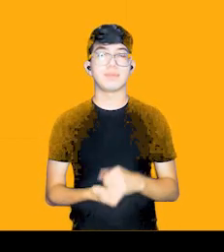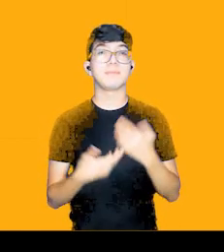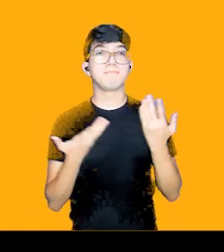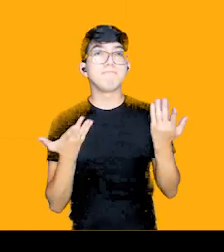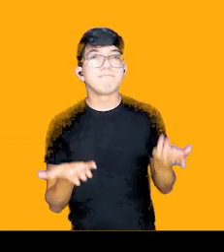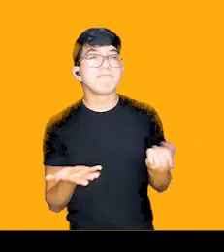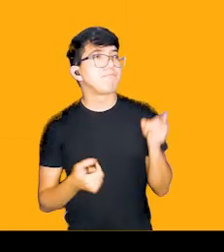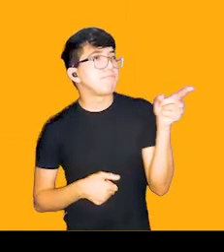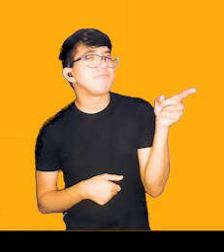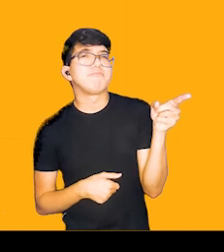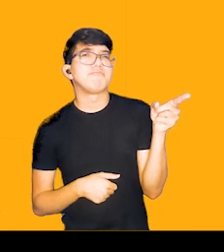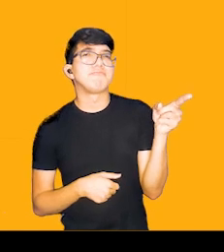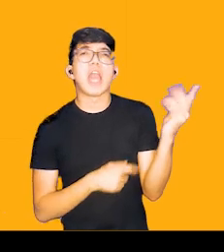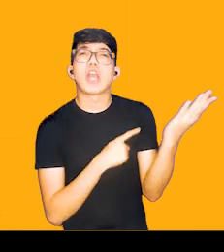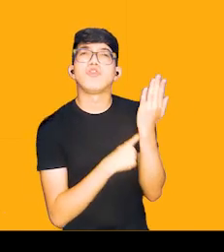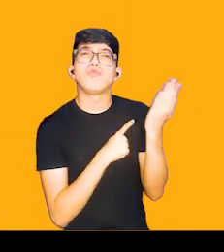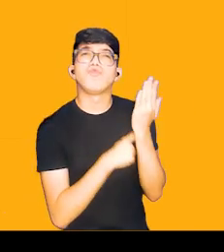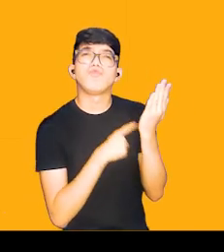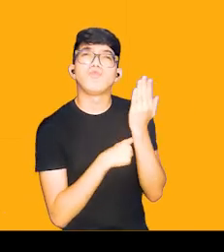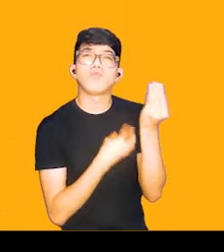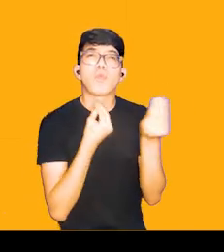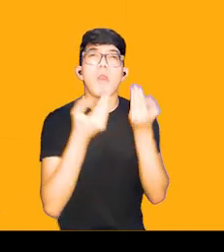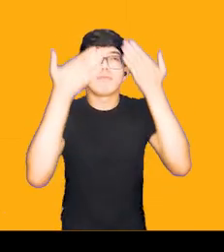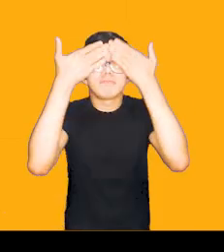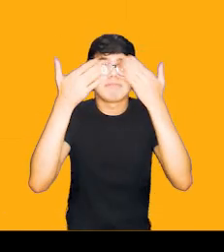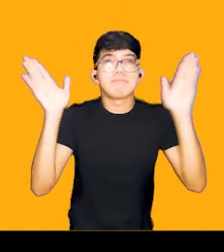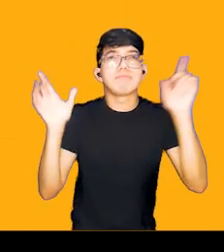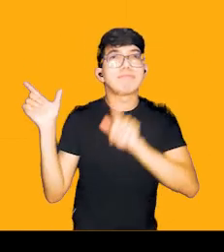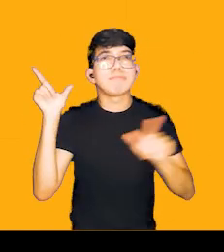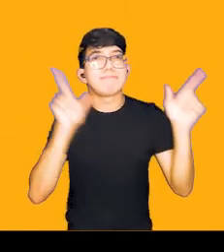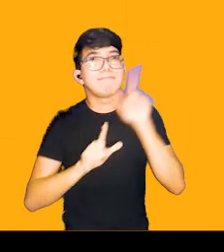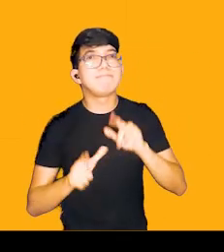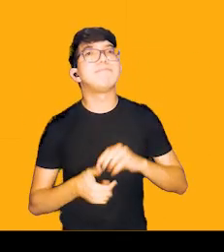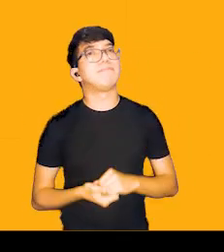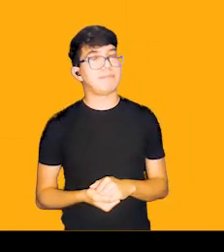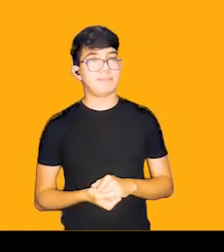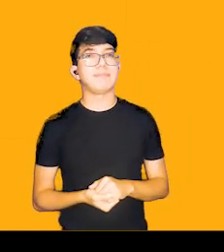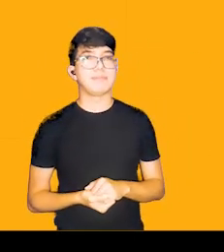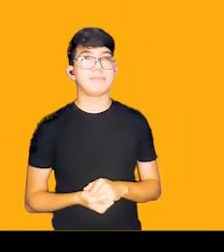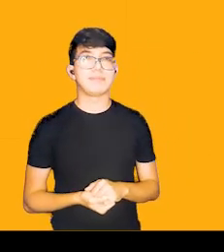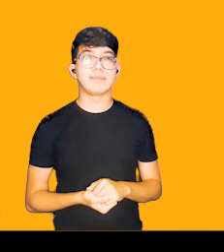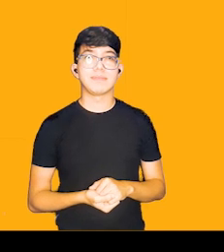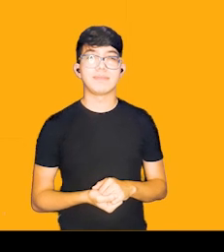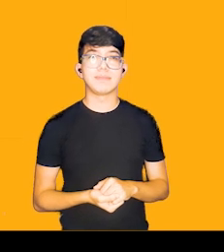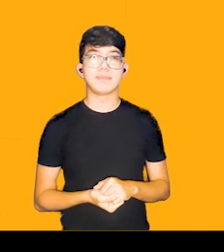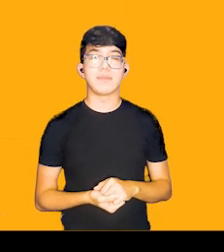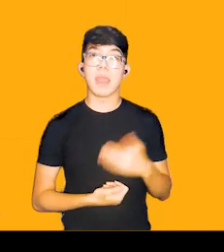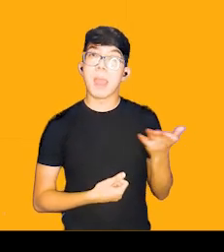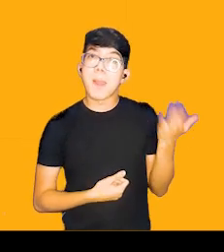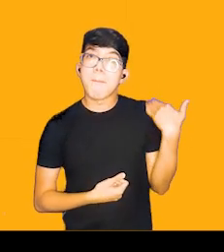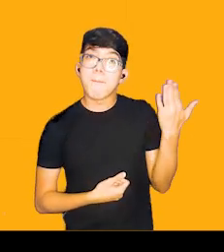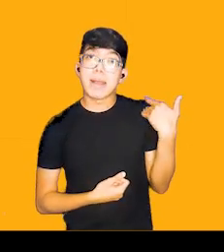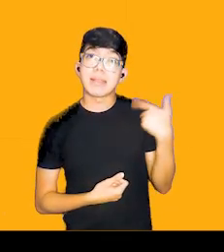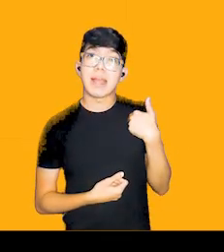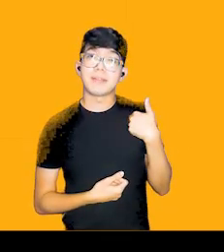com um cara que te propõe outras possibilidades, outras maneiras de ver, né? Eu passei a usar